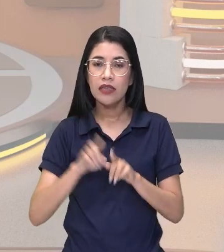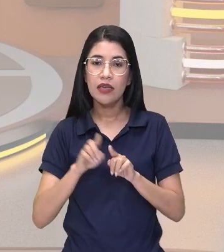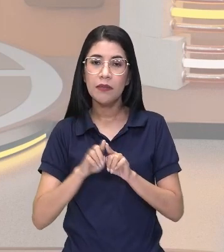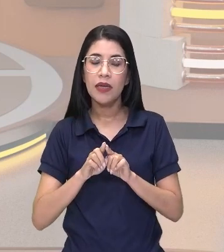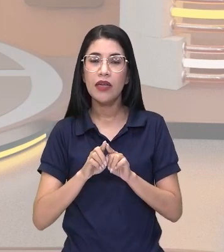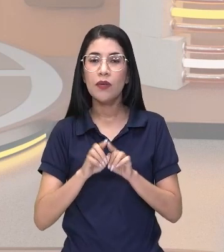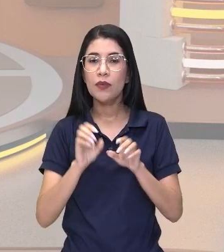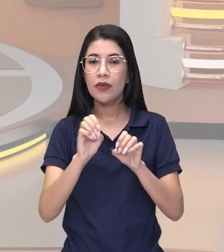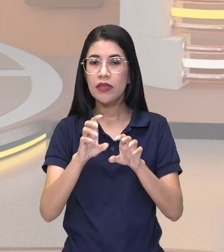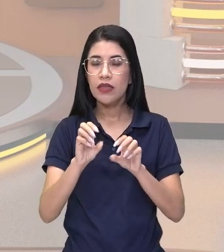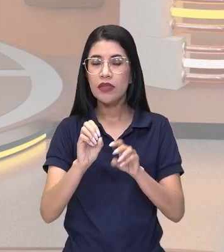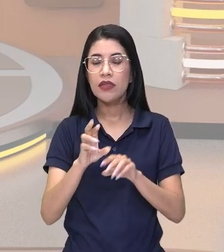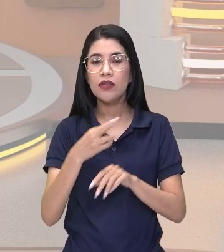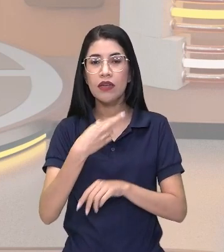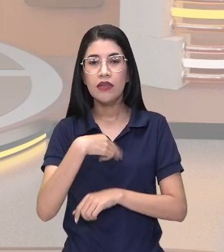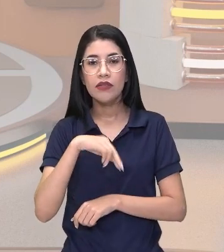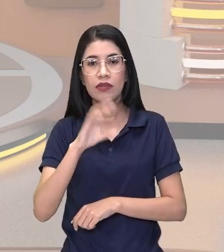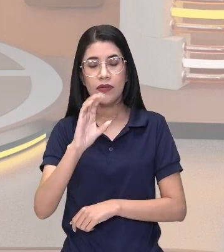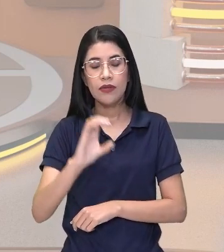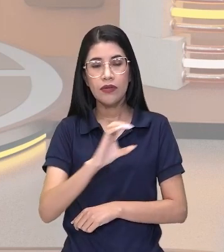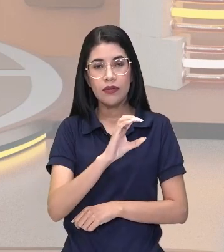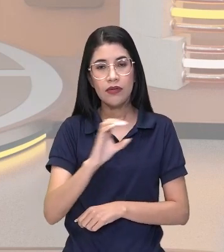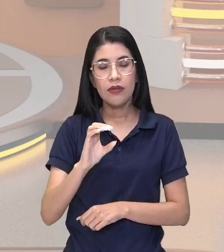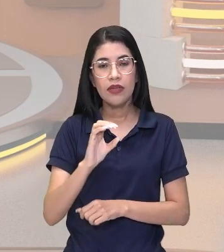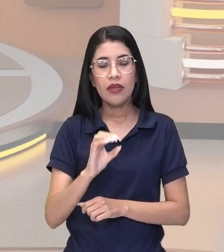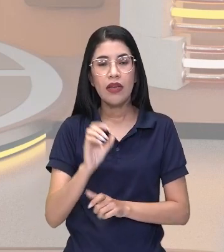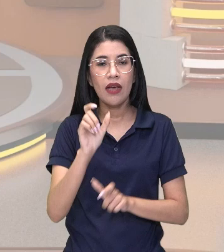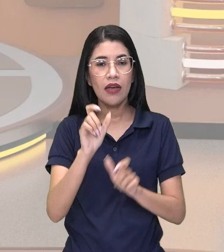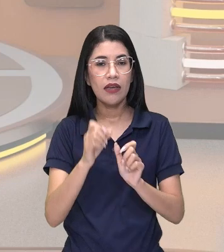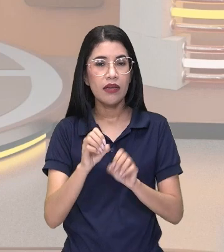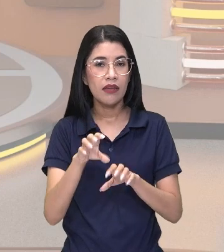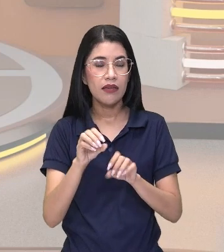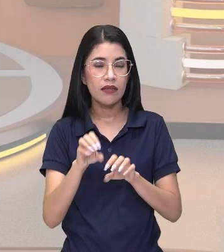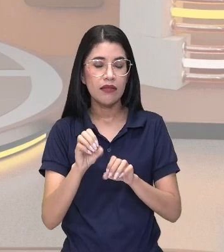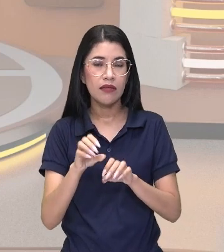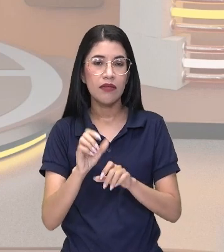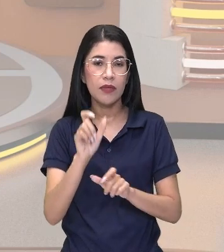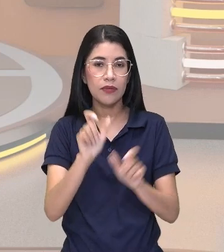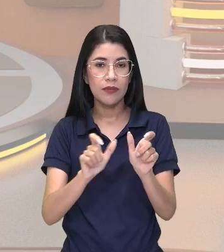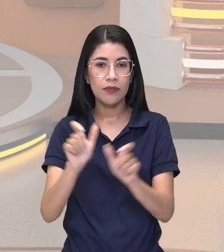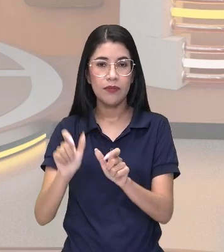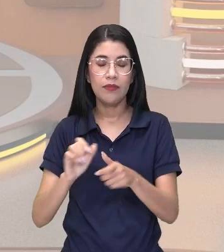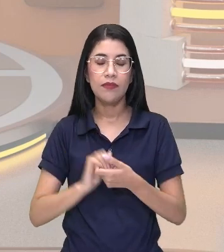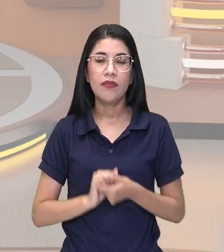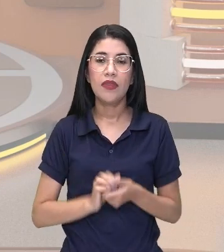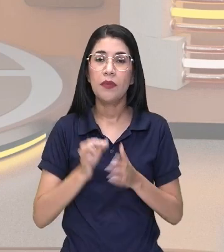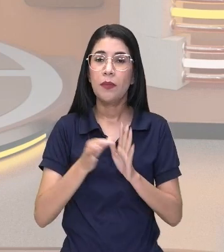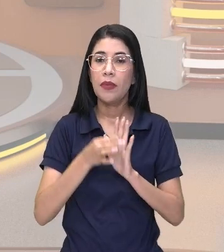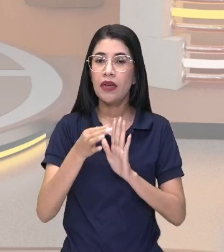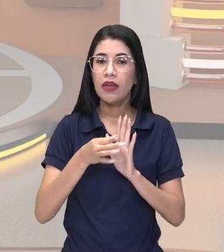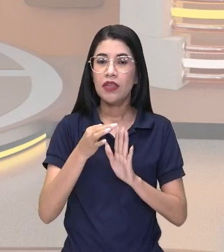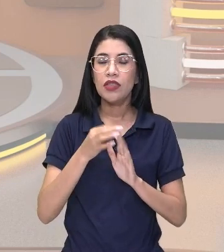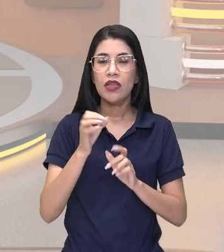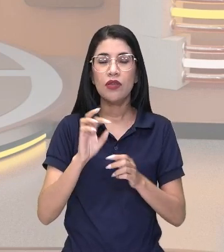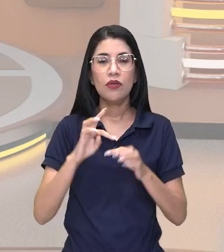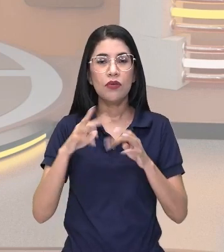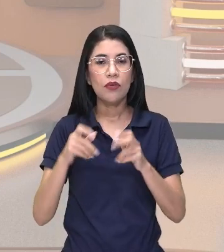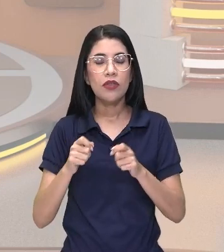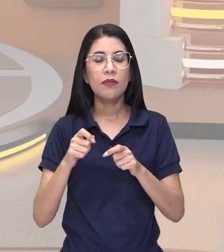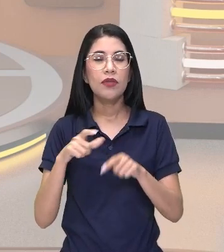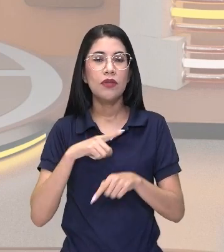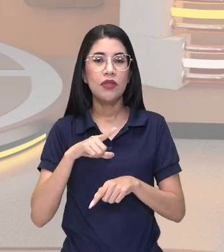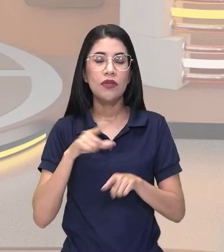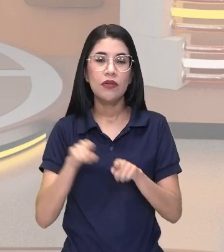naquele momento estava ali colocando para os seus fiéis. Então essa era a crítica que muitos se faziam, que muitos dos